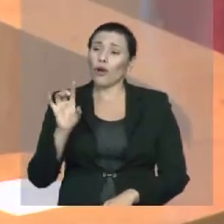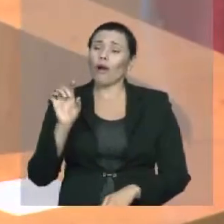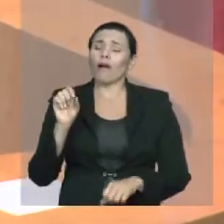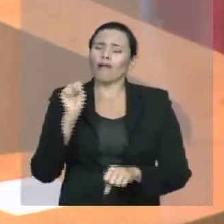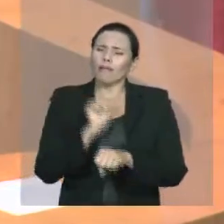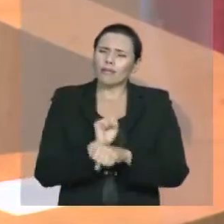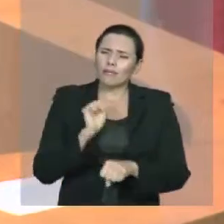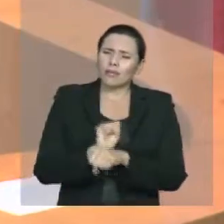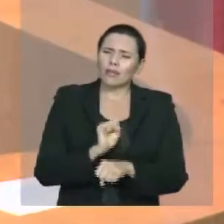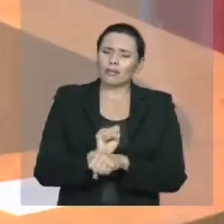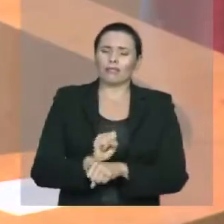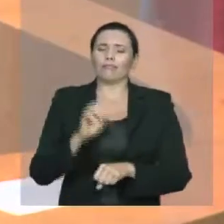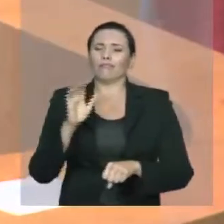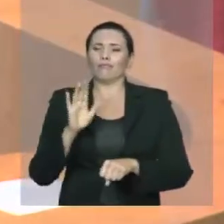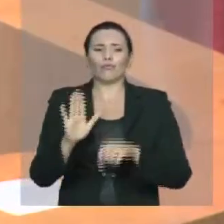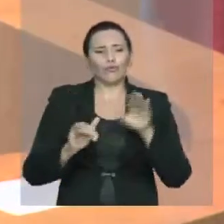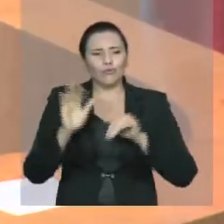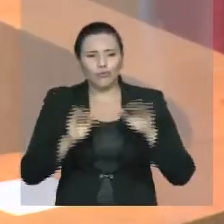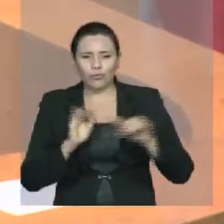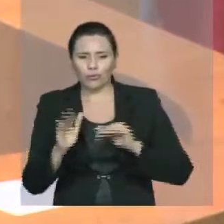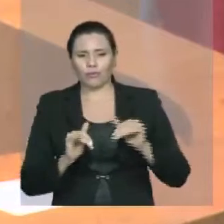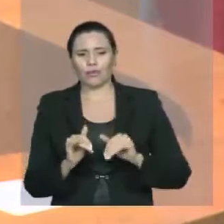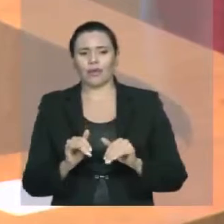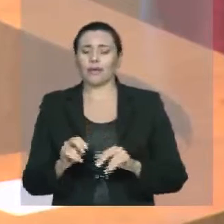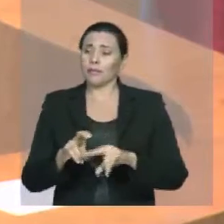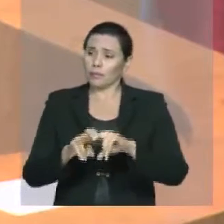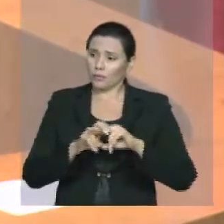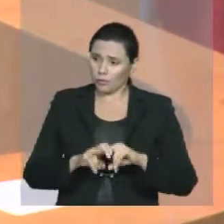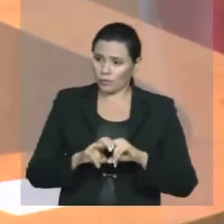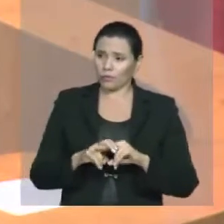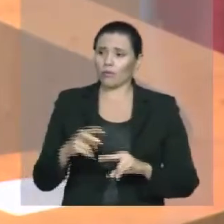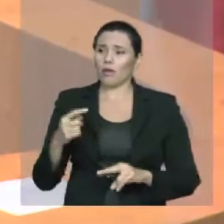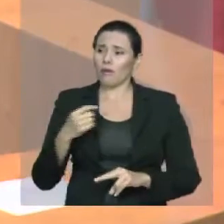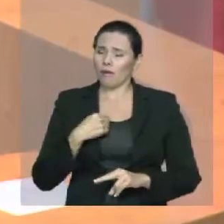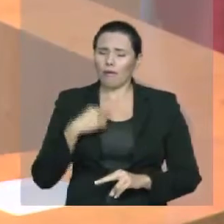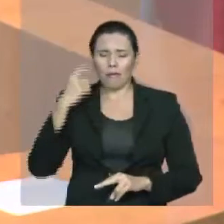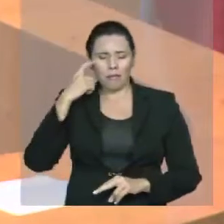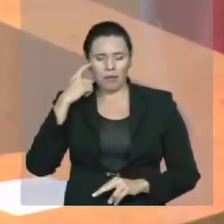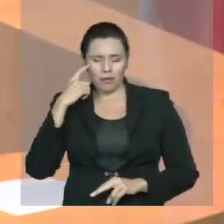para o Estado que a realização do concurso público propriamente